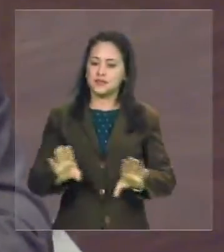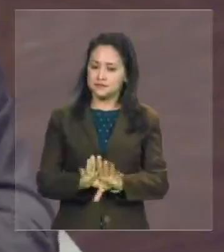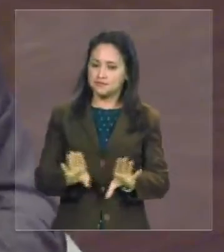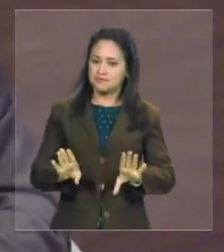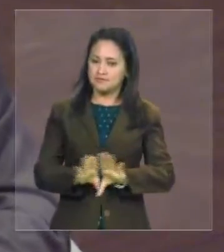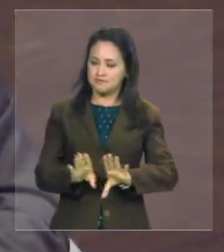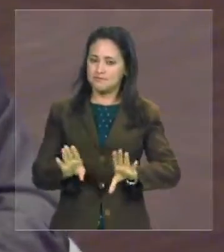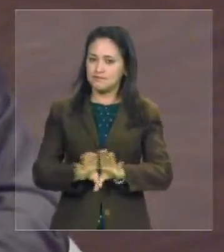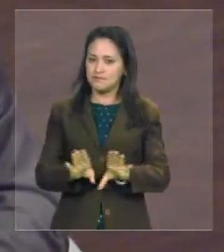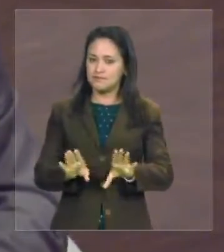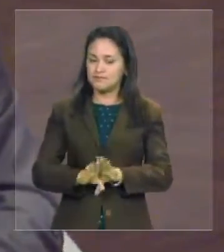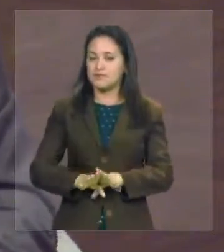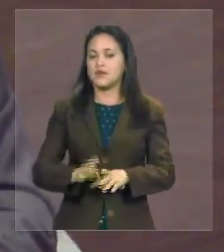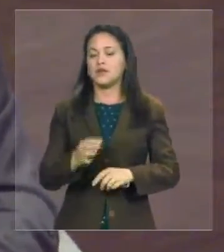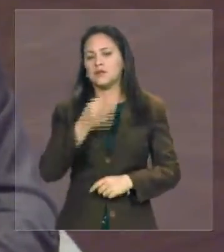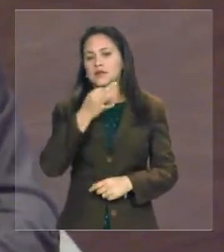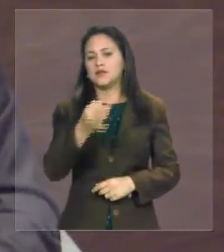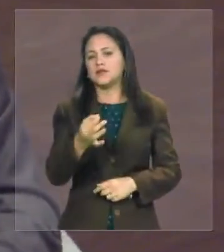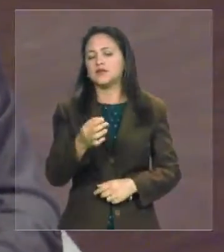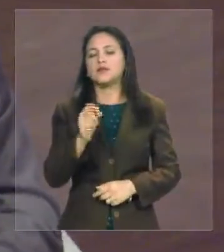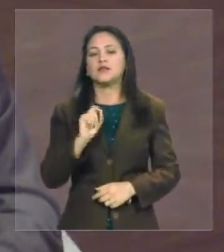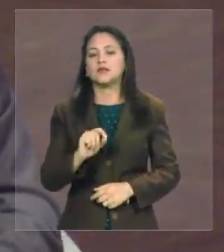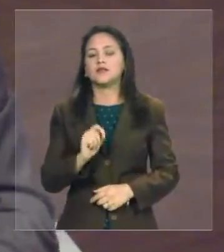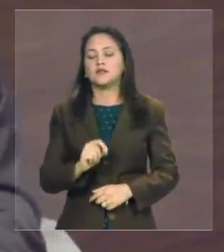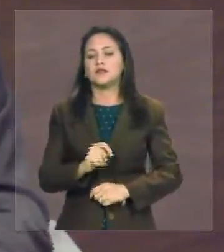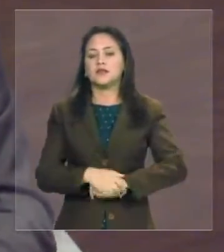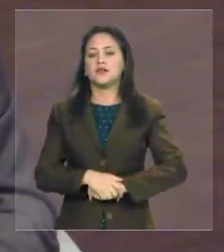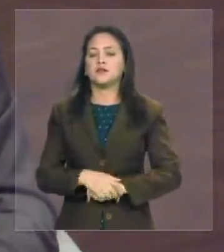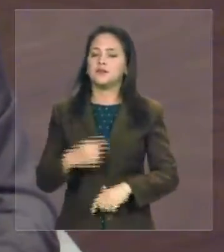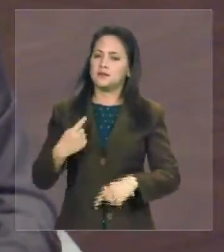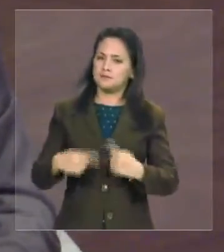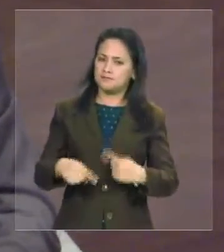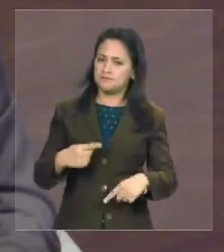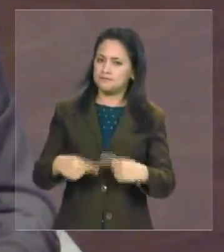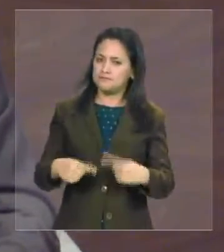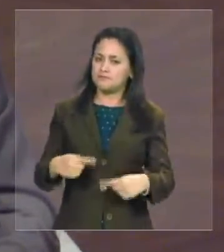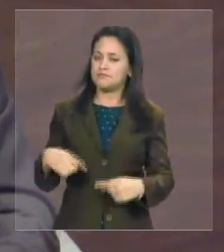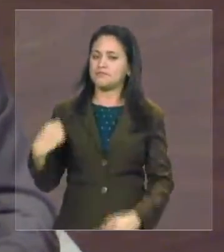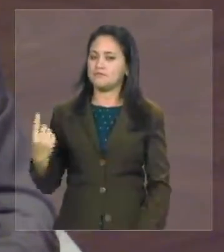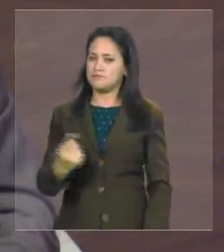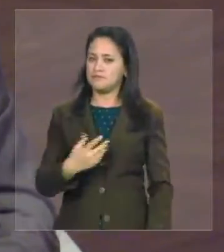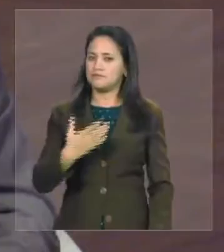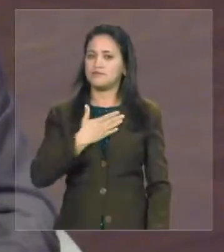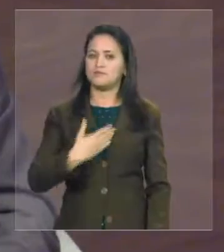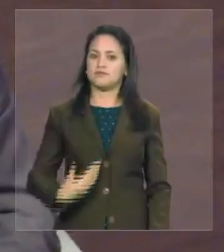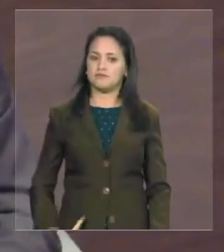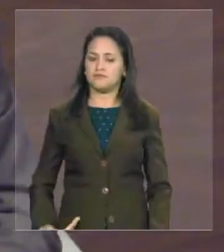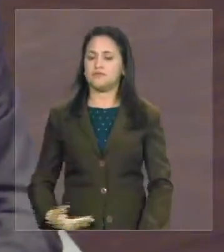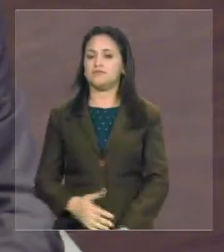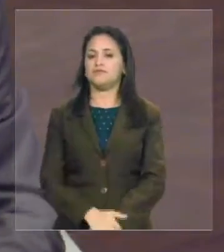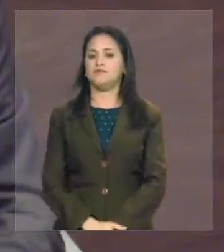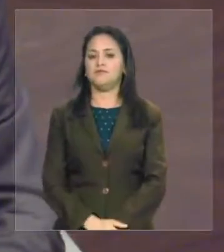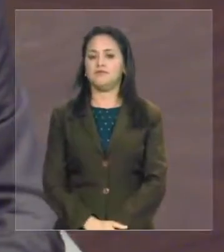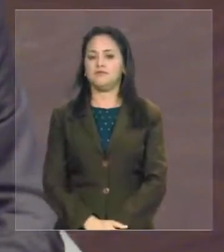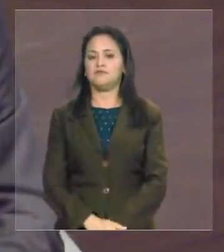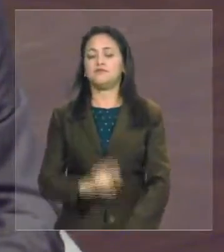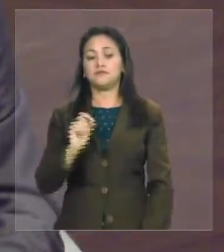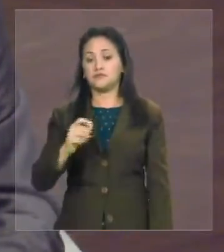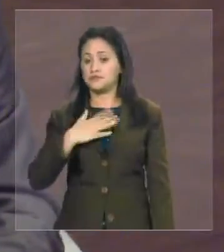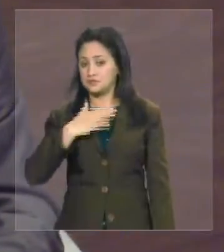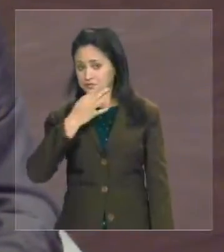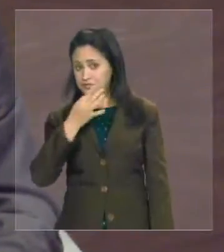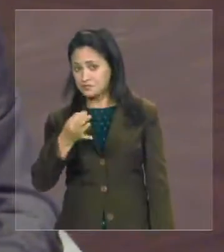a respeito do posicionamento político do nosso governador. O que eu acho